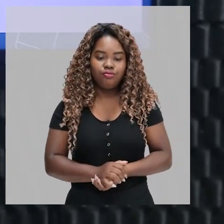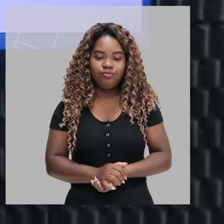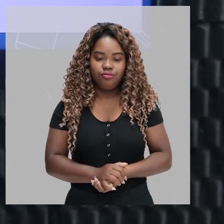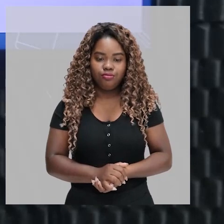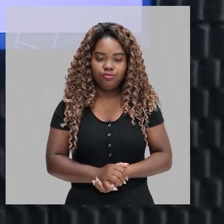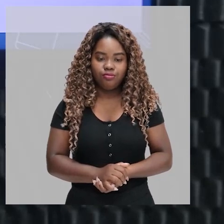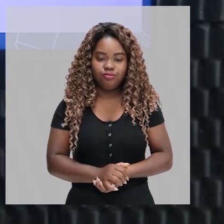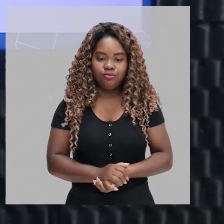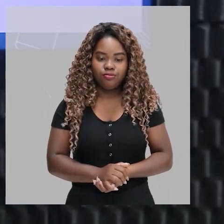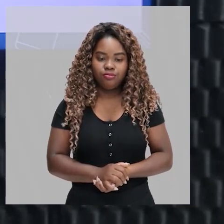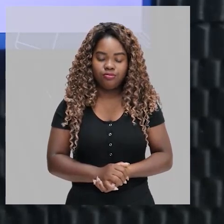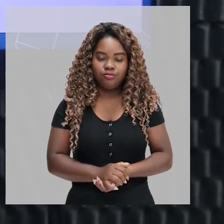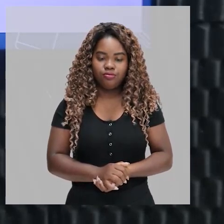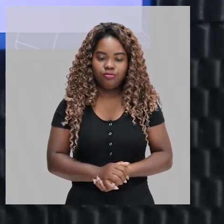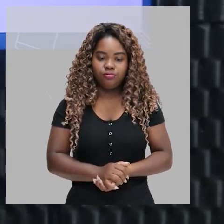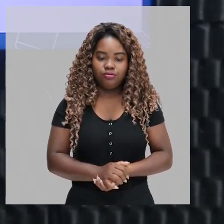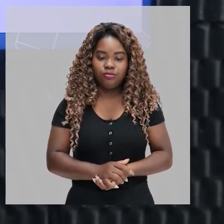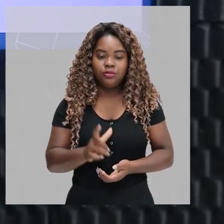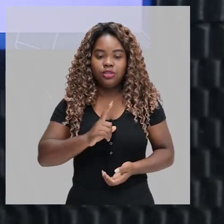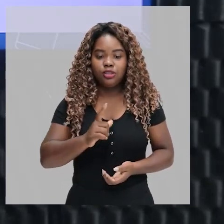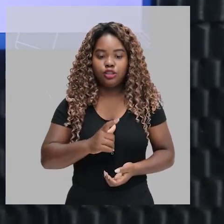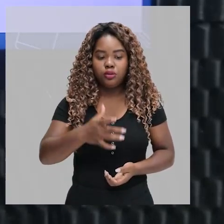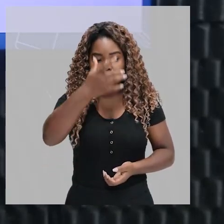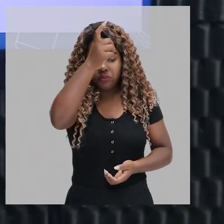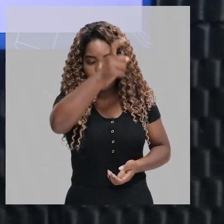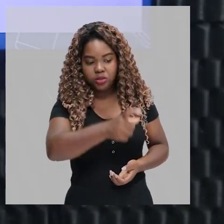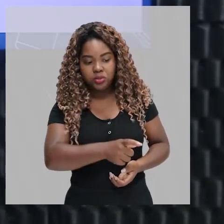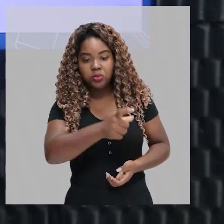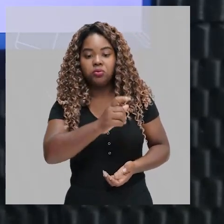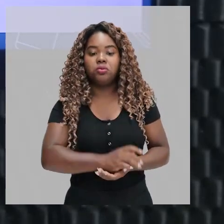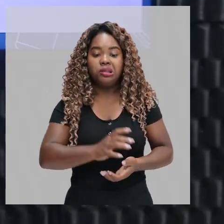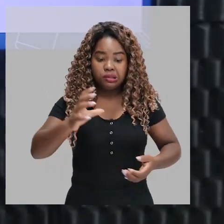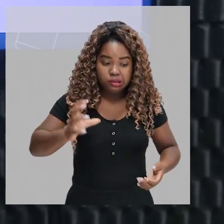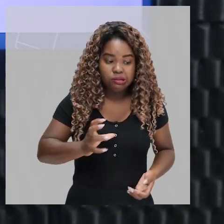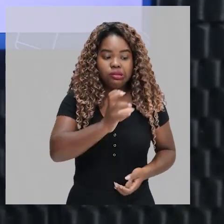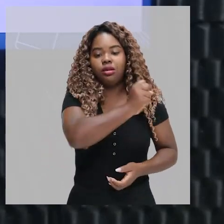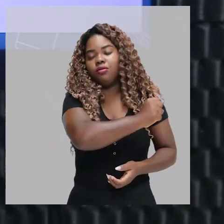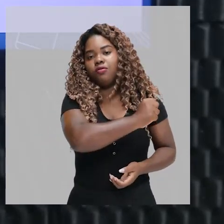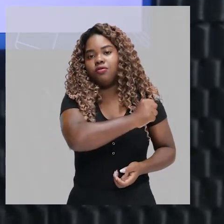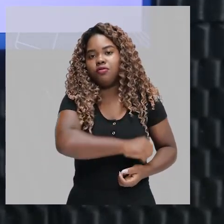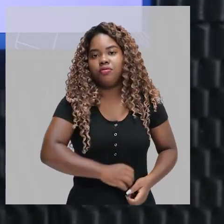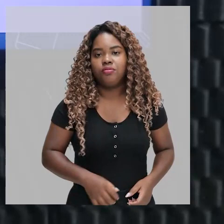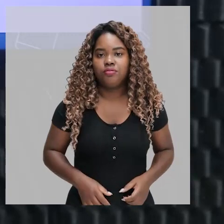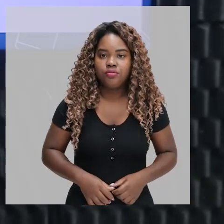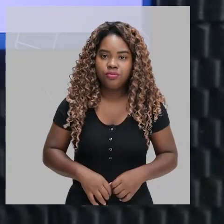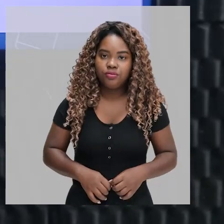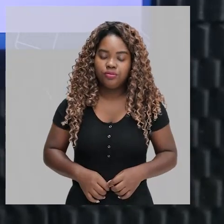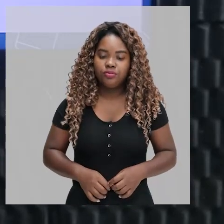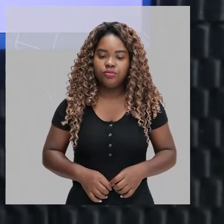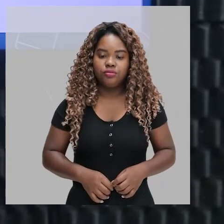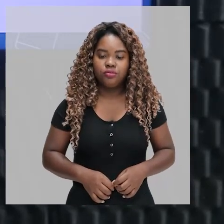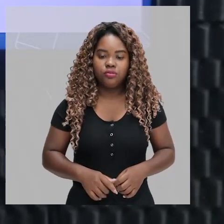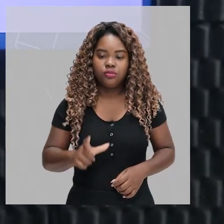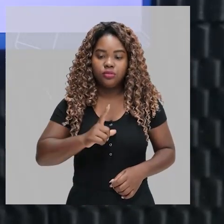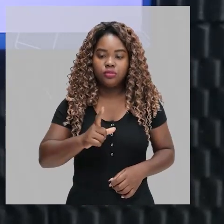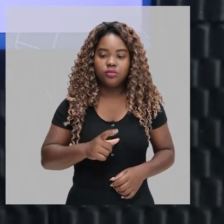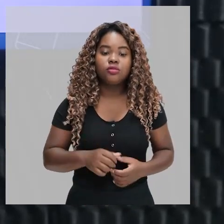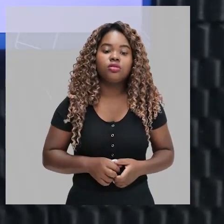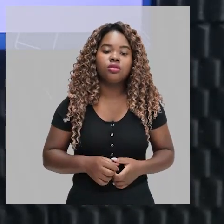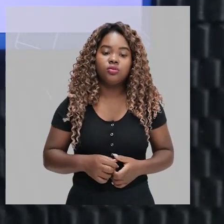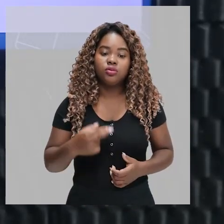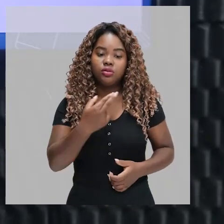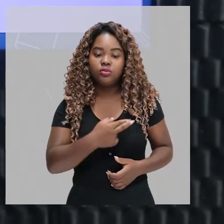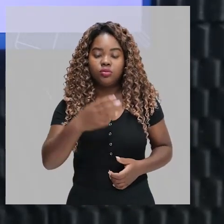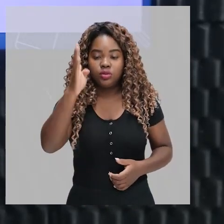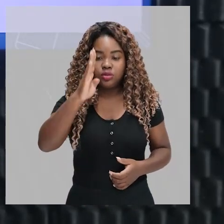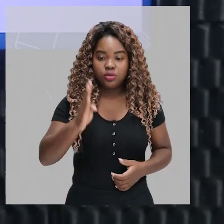é a figura de um herói né você vai ver quando nós estudamos o romantismo no Brasil nós vamos ver quem é